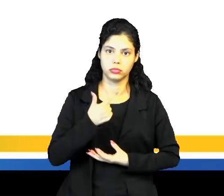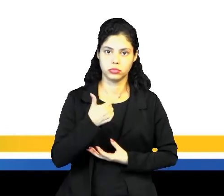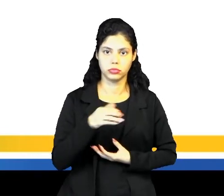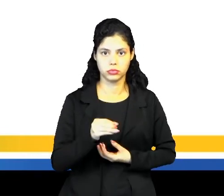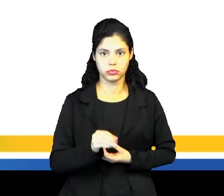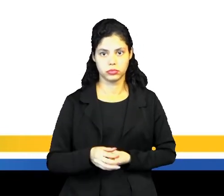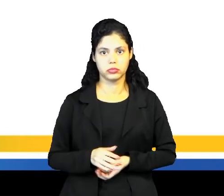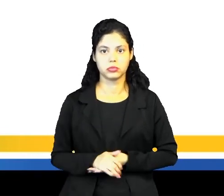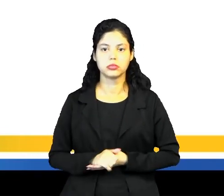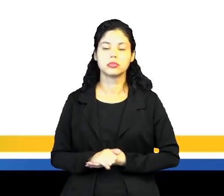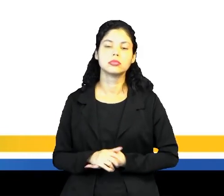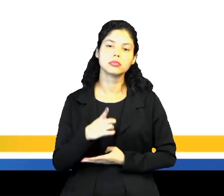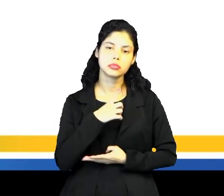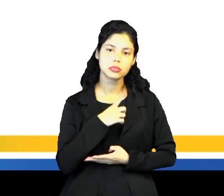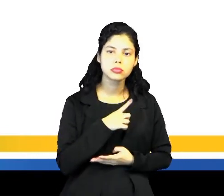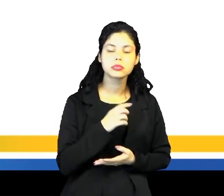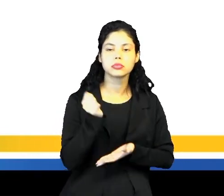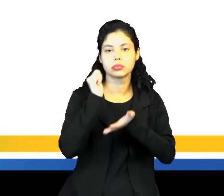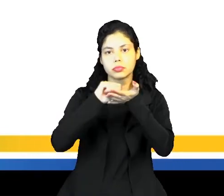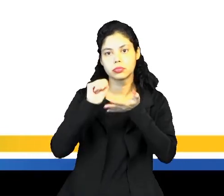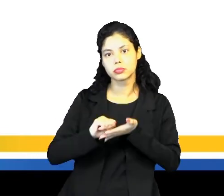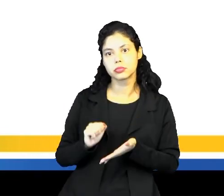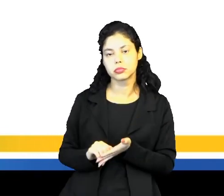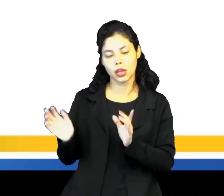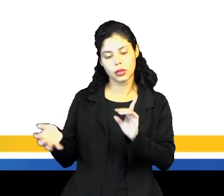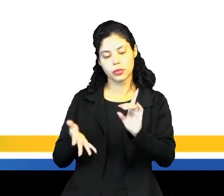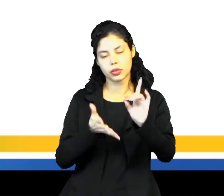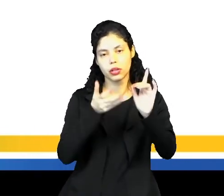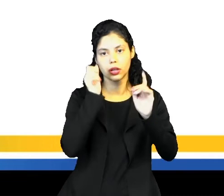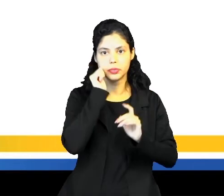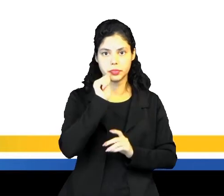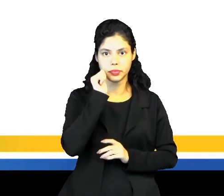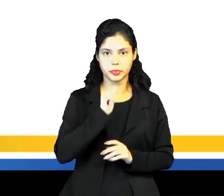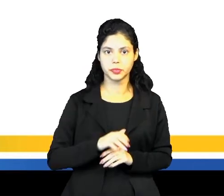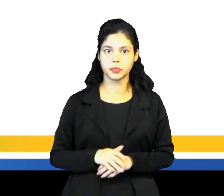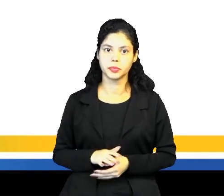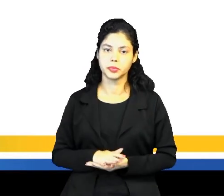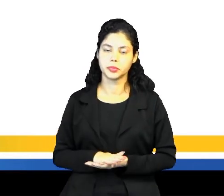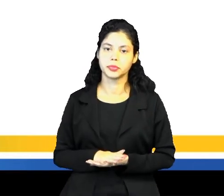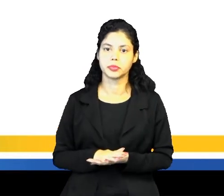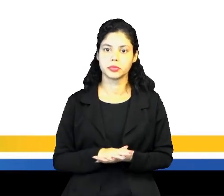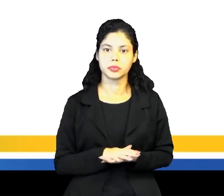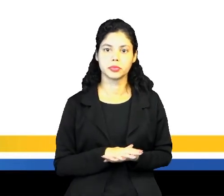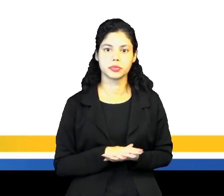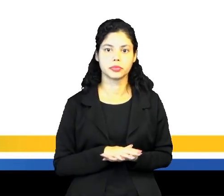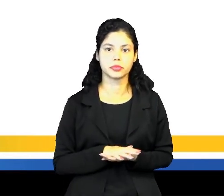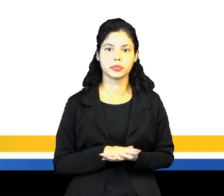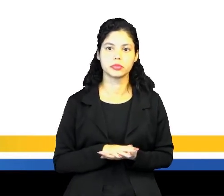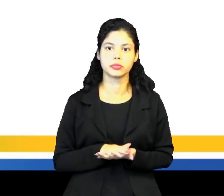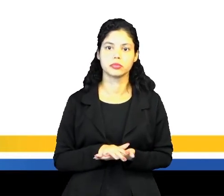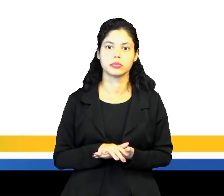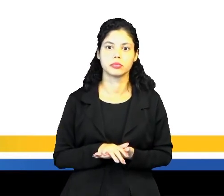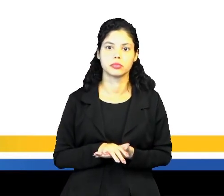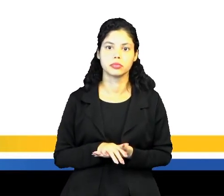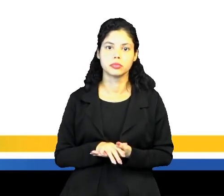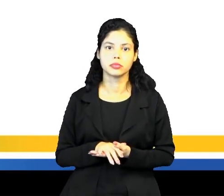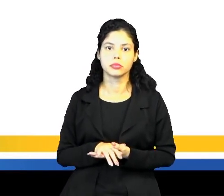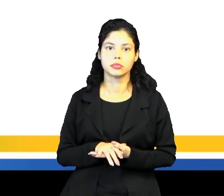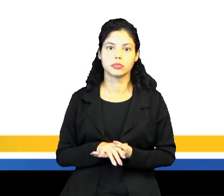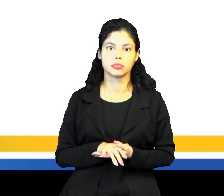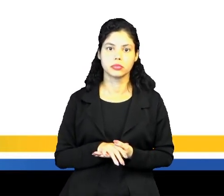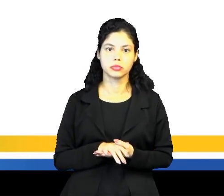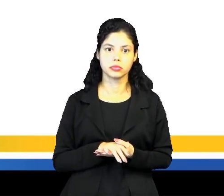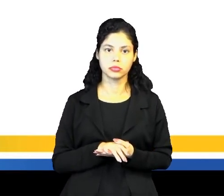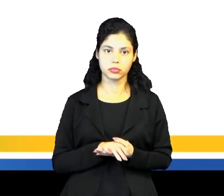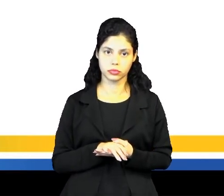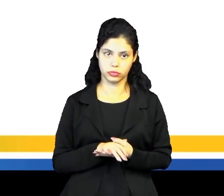20 poemas, né? Ele exalta muito essa questão mesmo da figura feminina, né? Poeta por